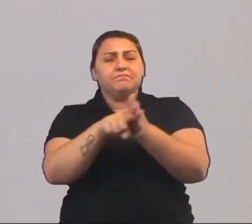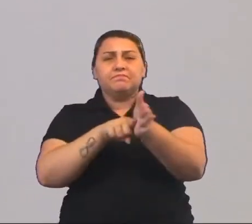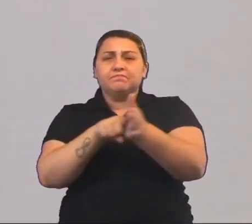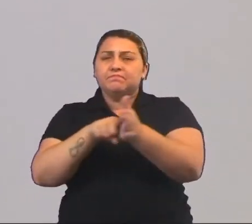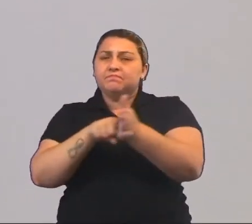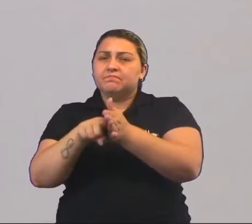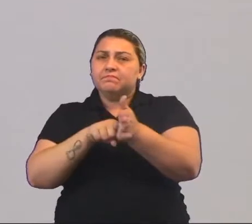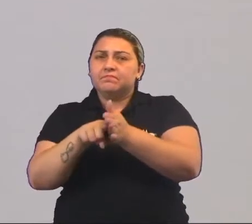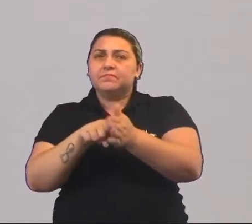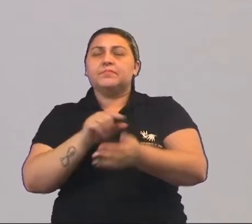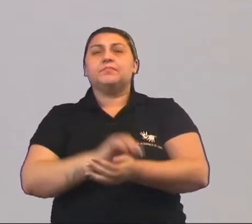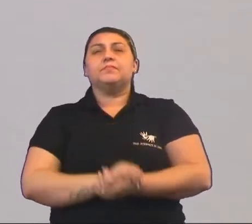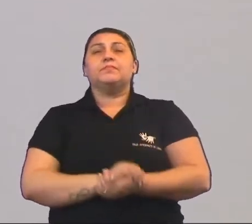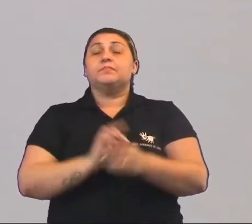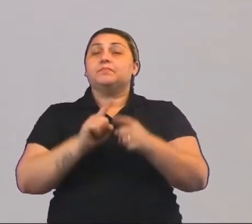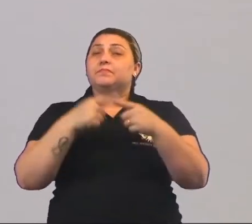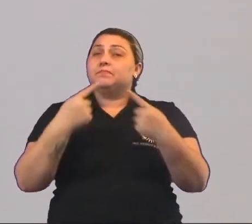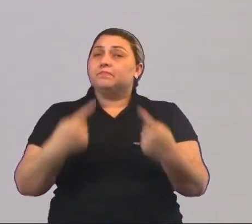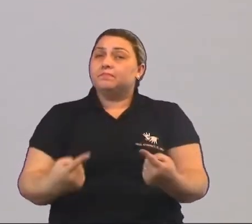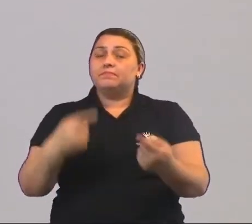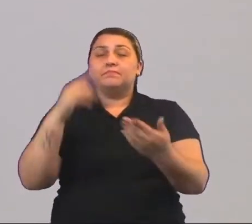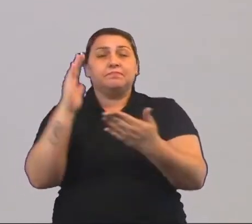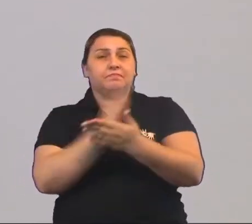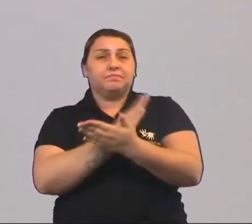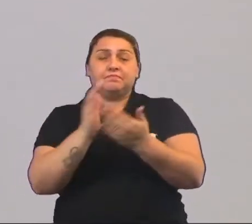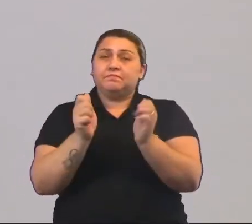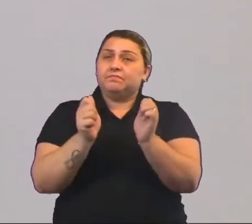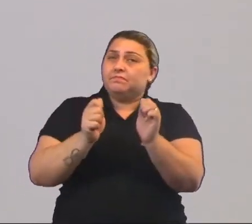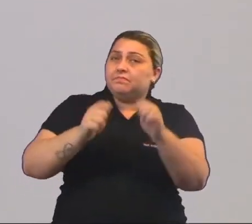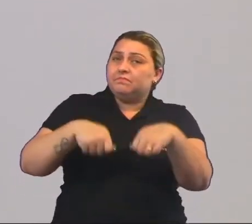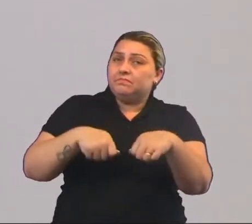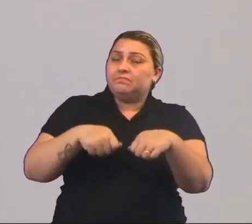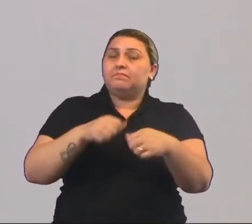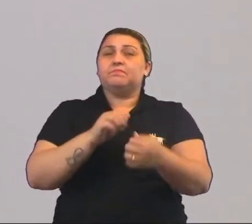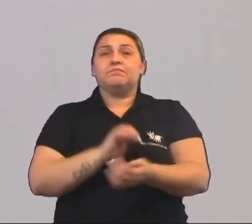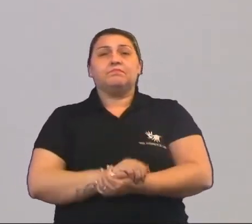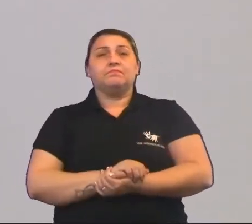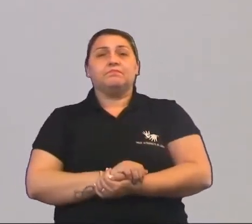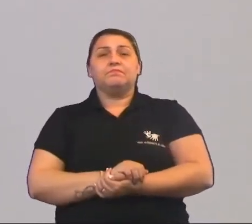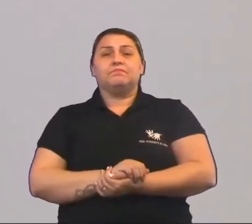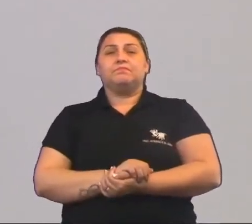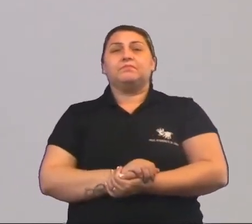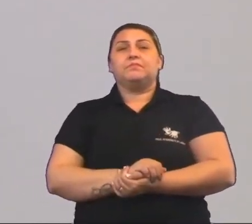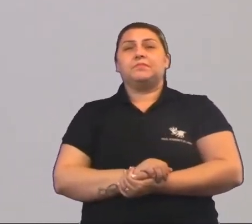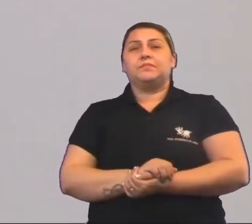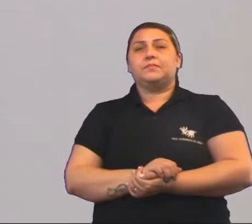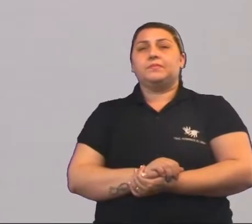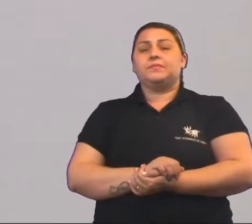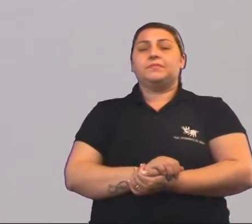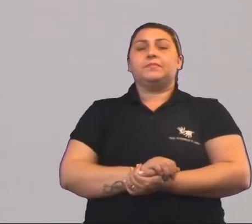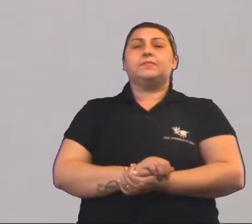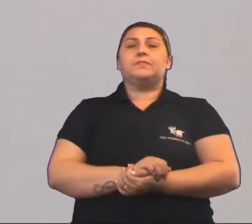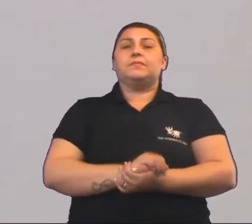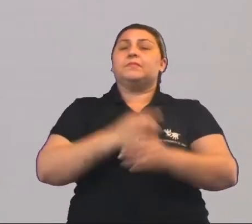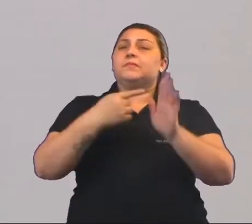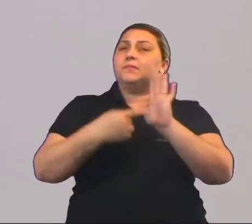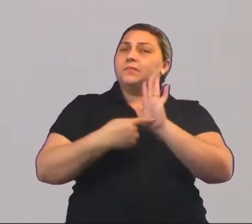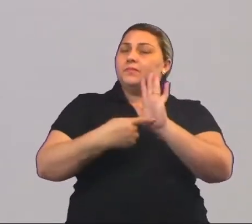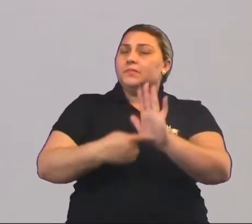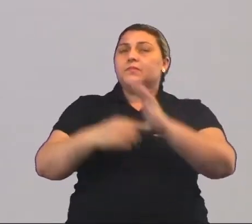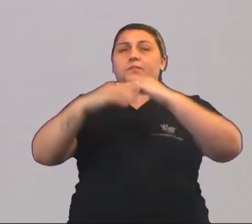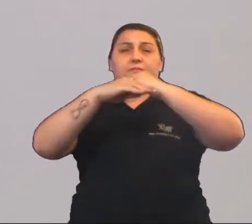pesquisando a respeito. Mas algumas possibilidades, algumas situações que denotam